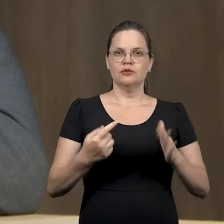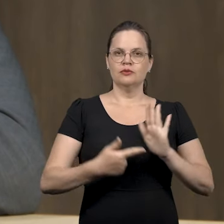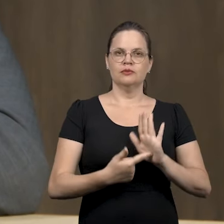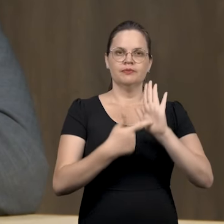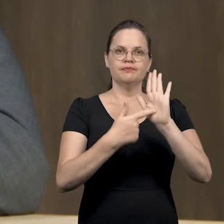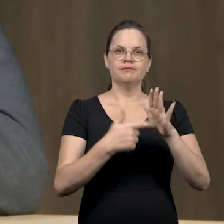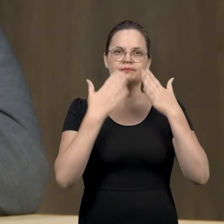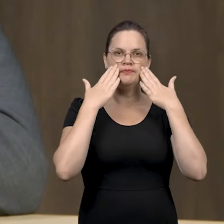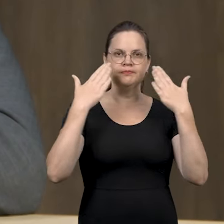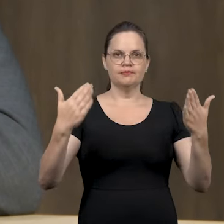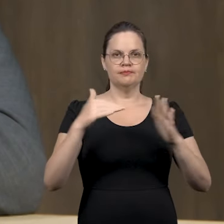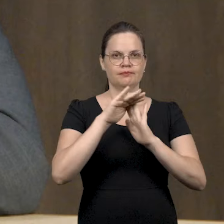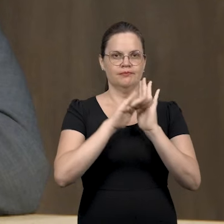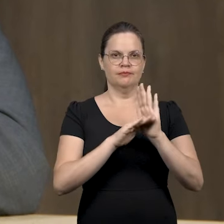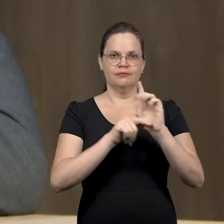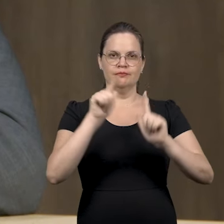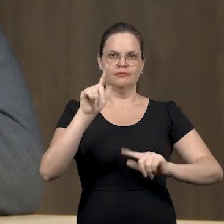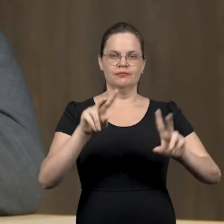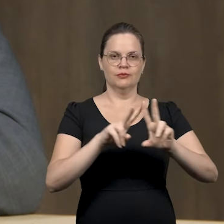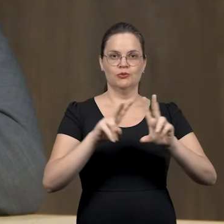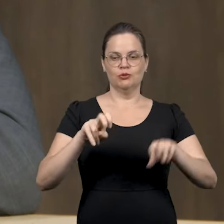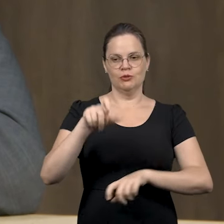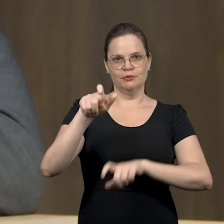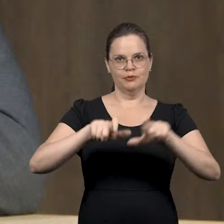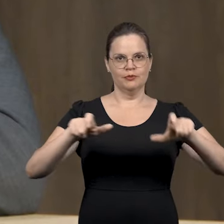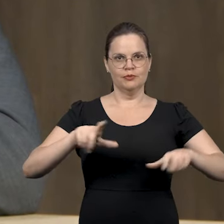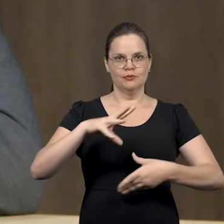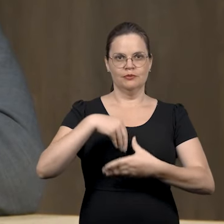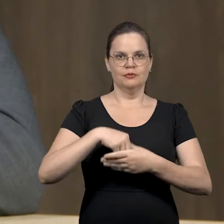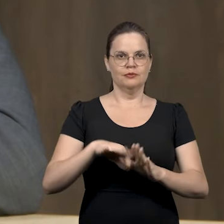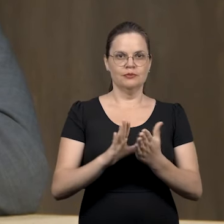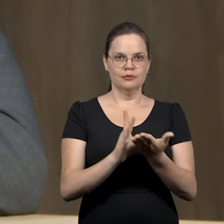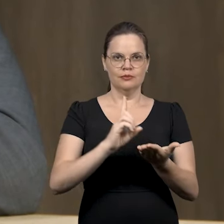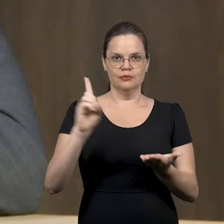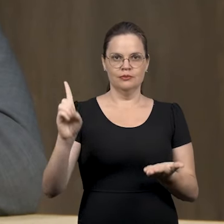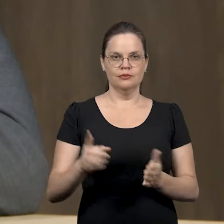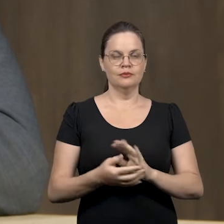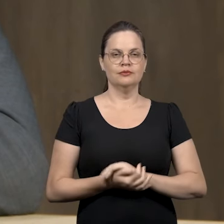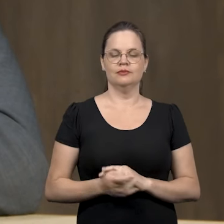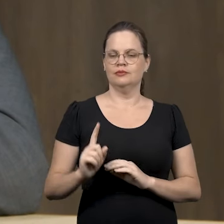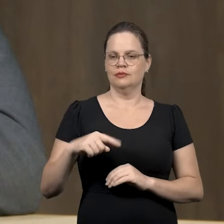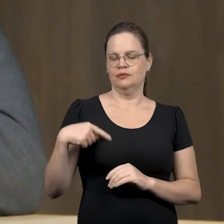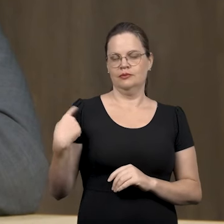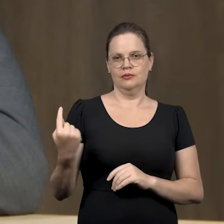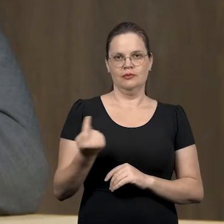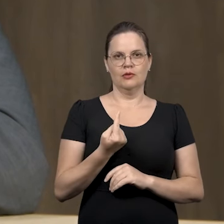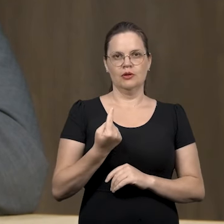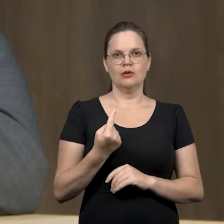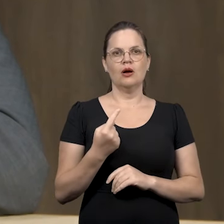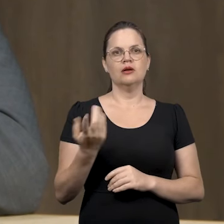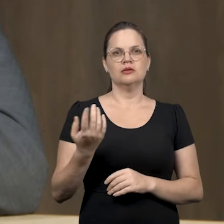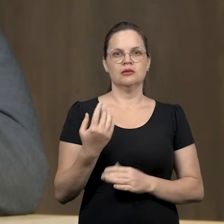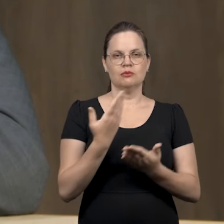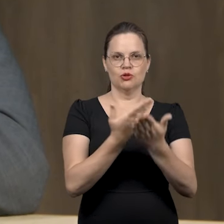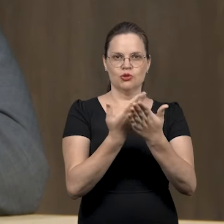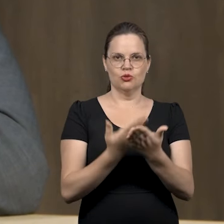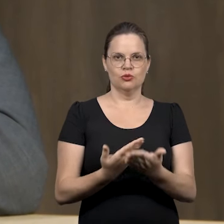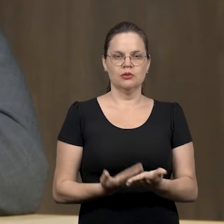apresentarmos mais um programa chamado Personagens Bíblicos. Estamos em uma